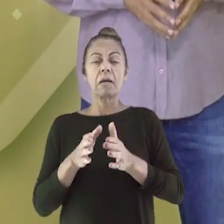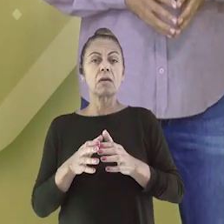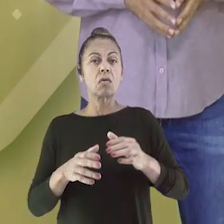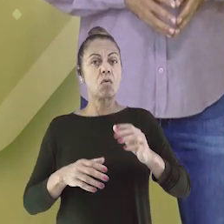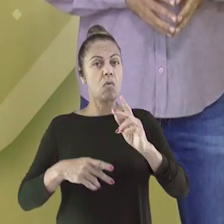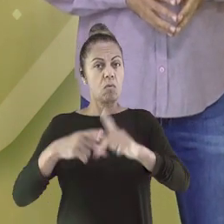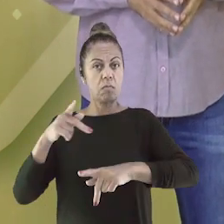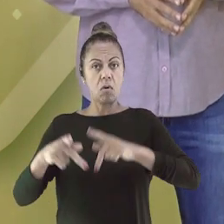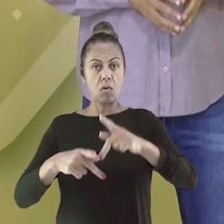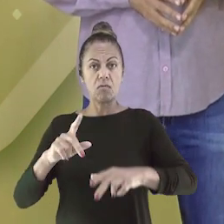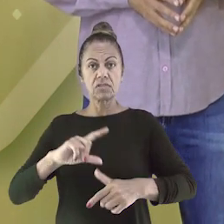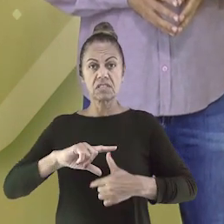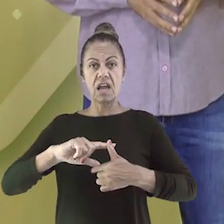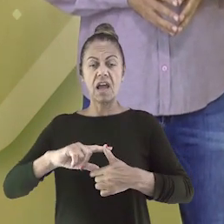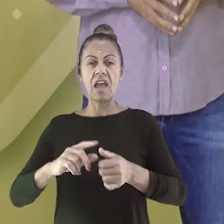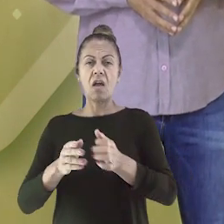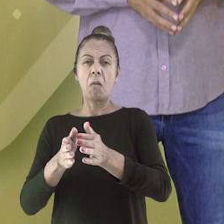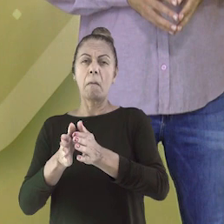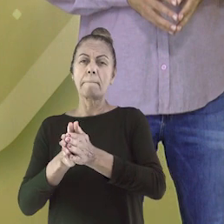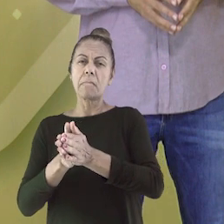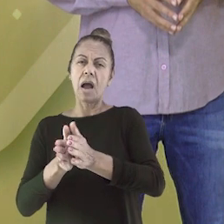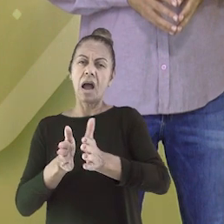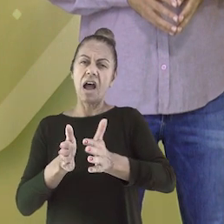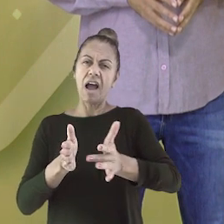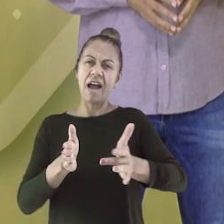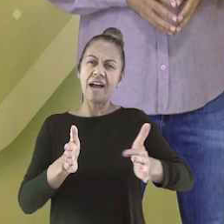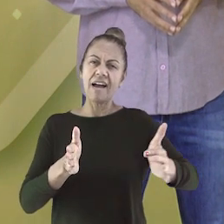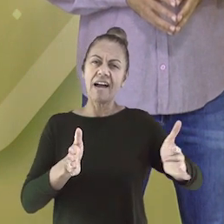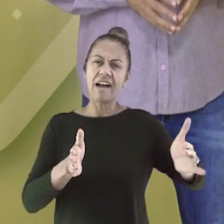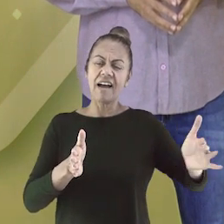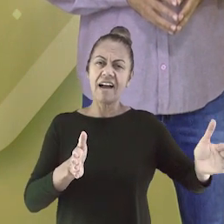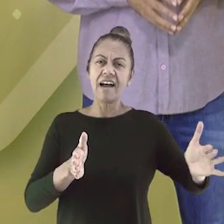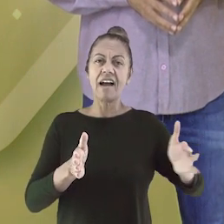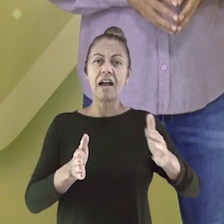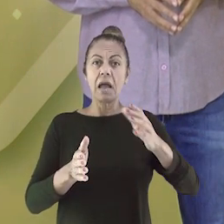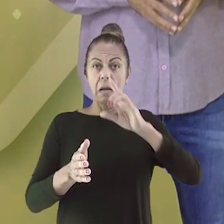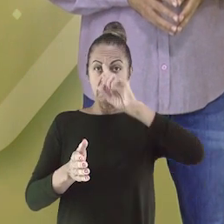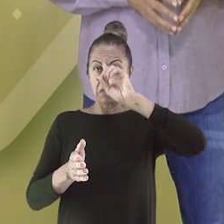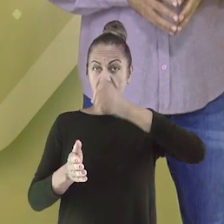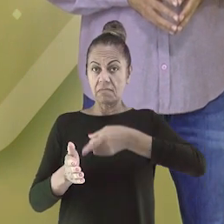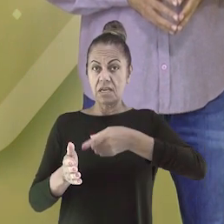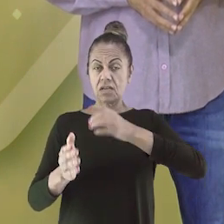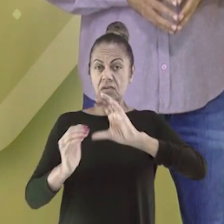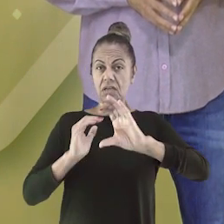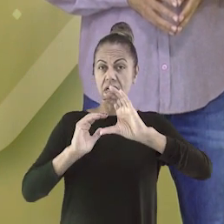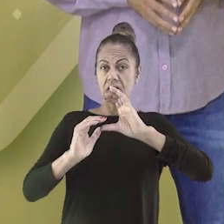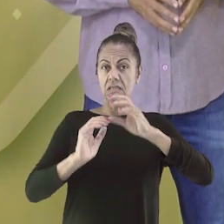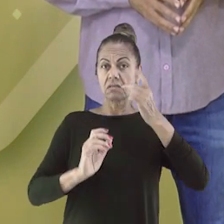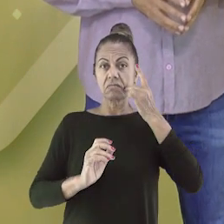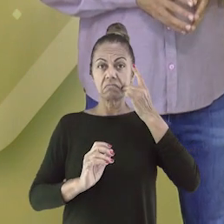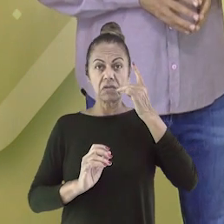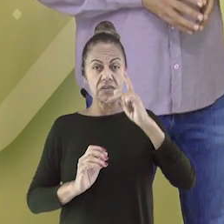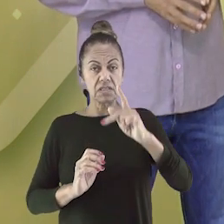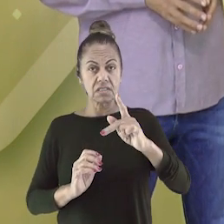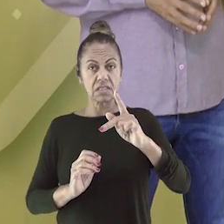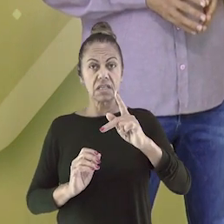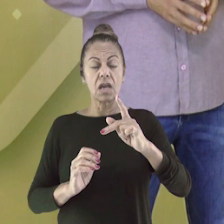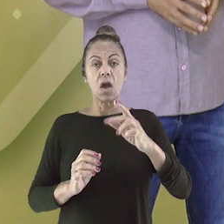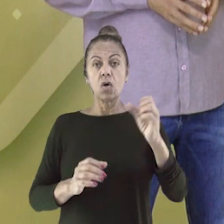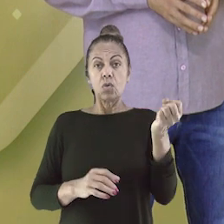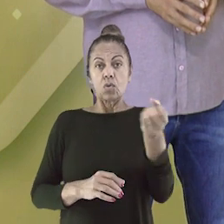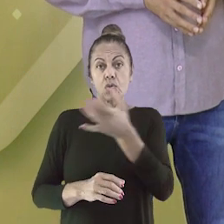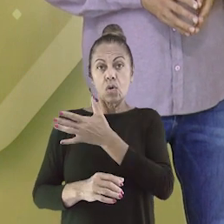criação do mundo e a trajetória do povo israelita, além de trazer mandamentos, cânticos e